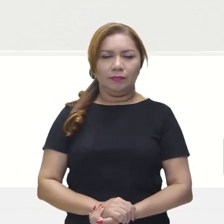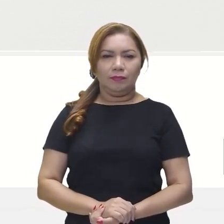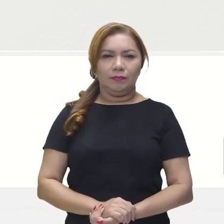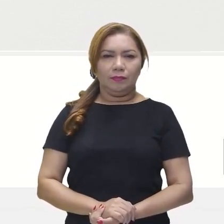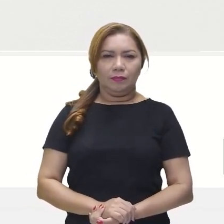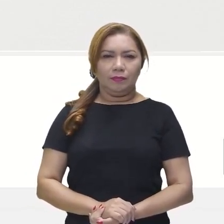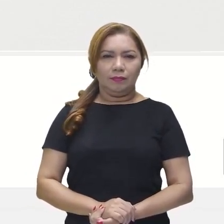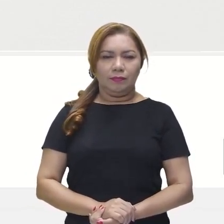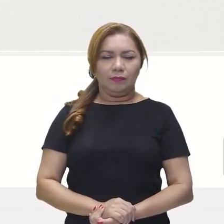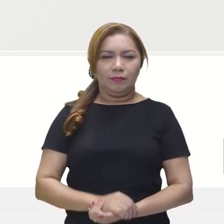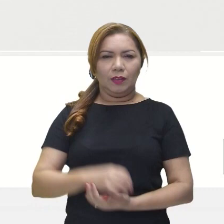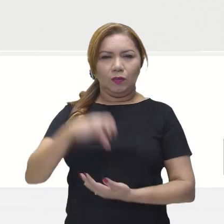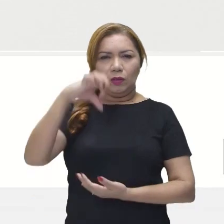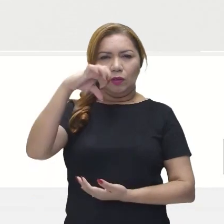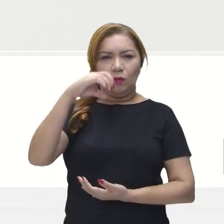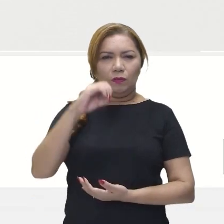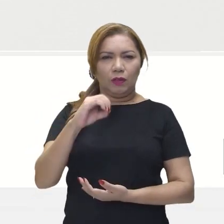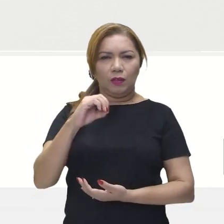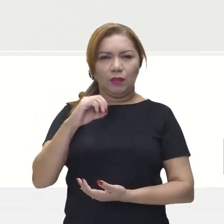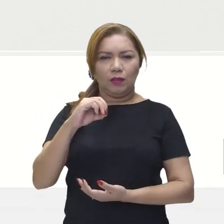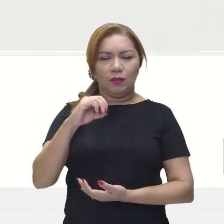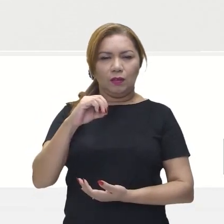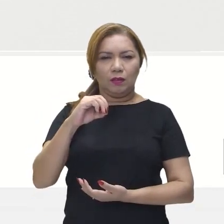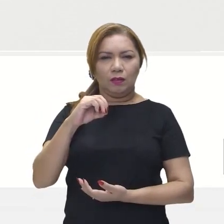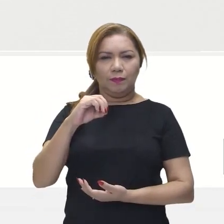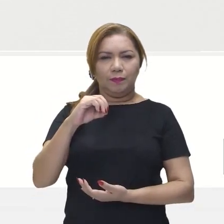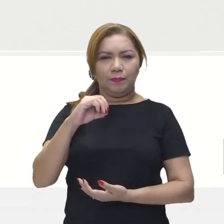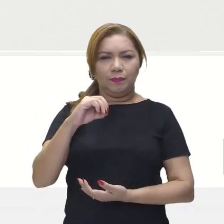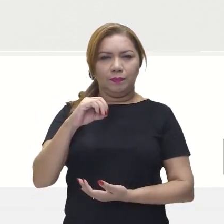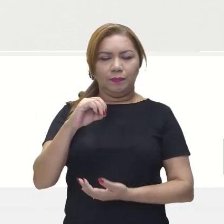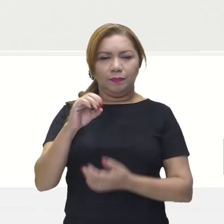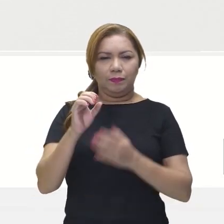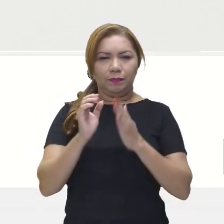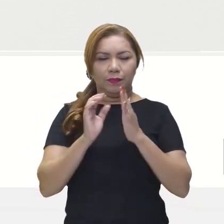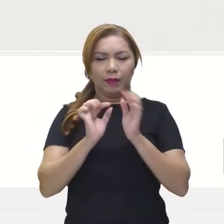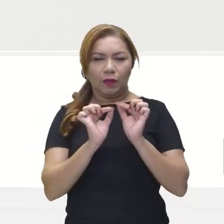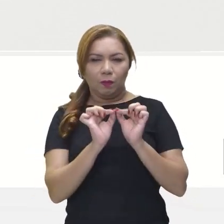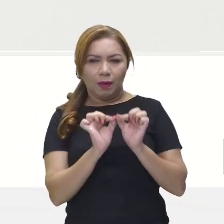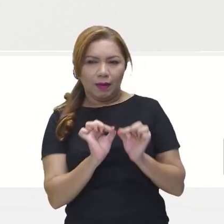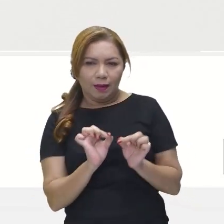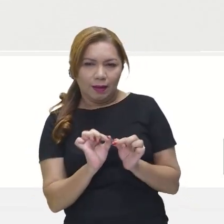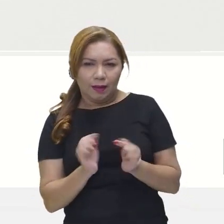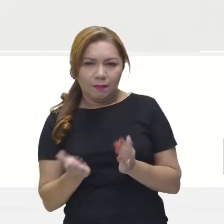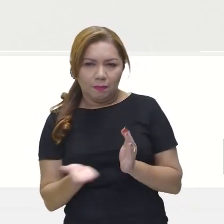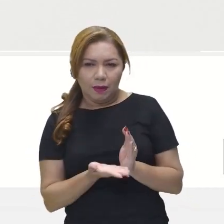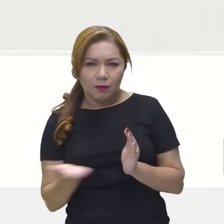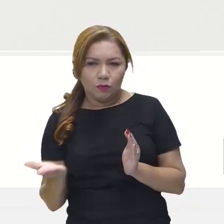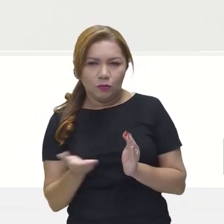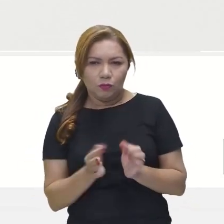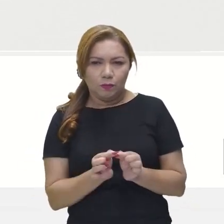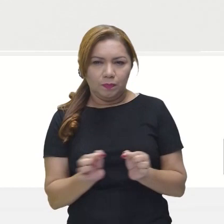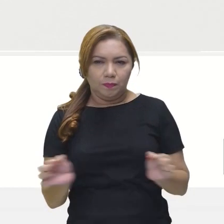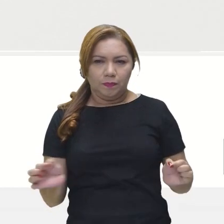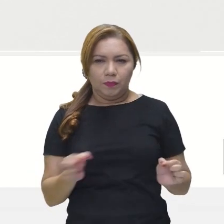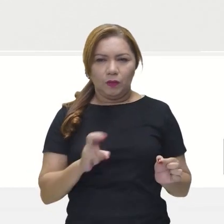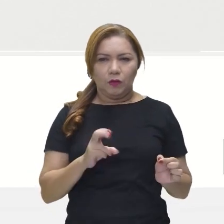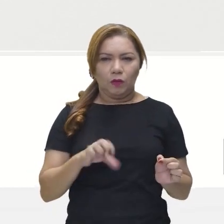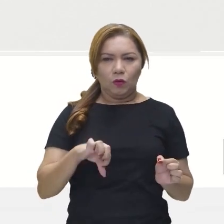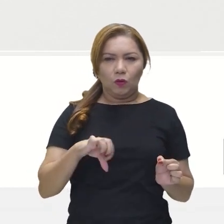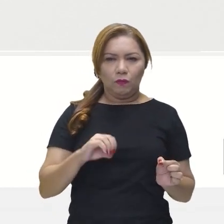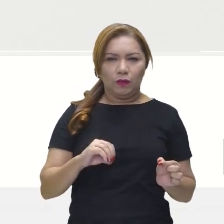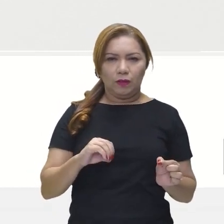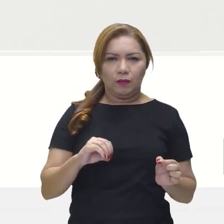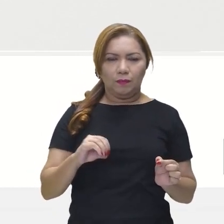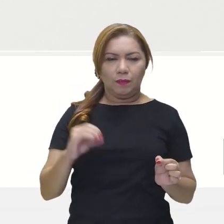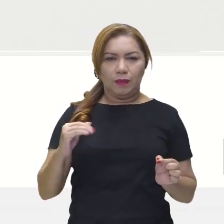90 e tirar 30, eu sei que tem 60. Então, eu tenho 60. 60 metros